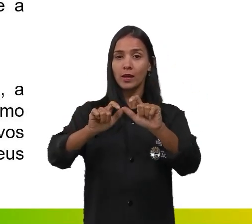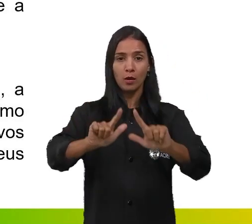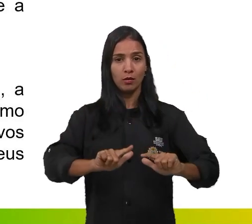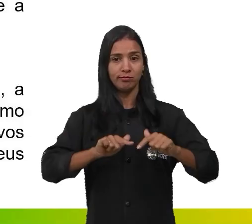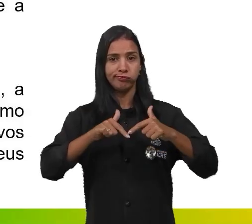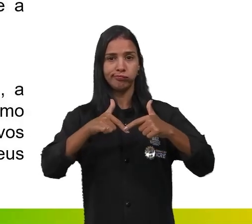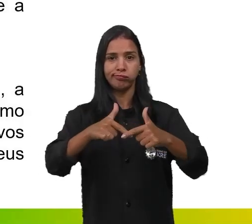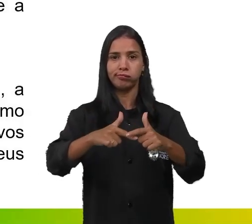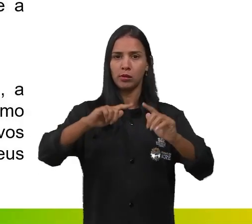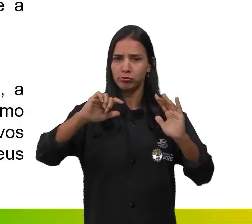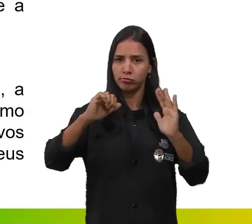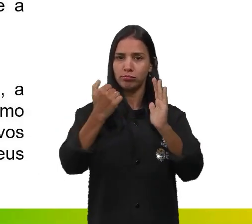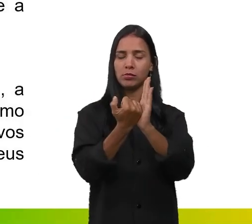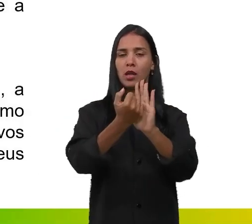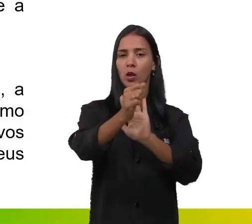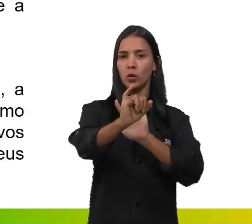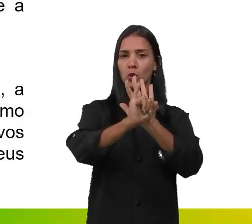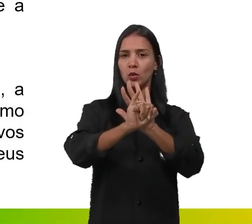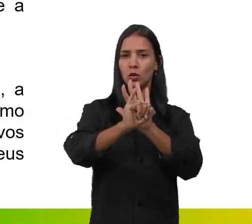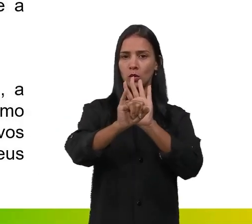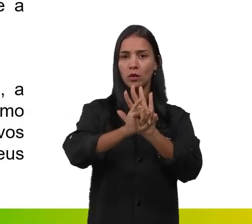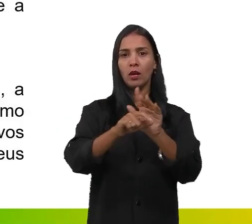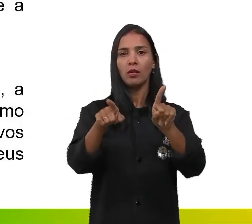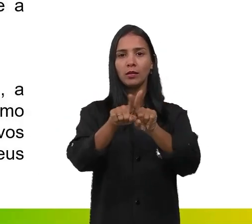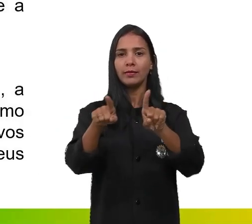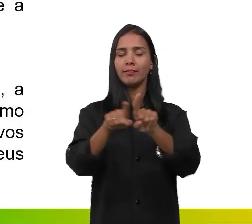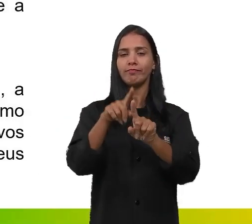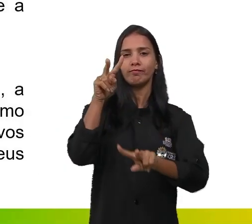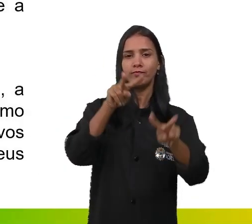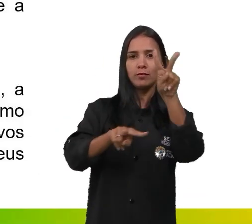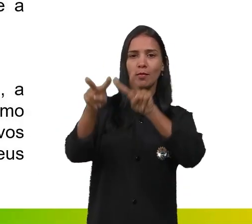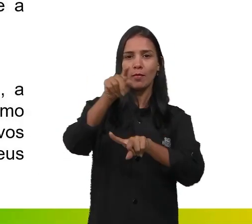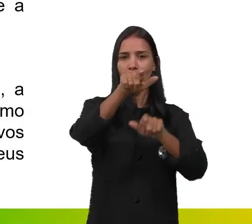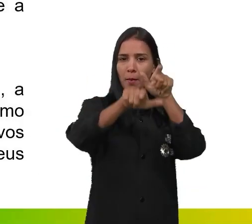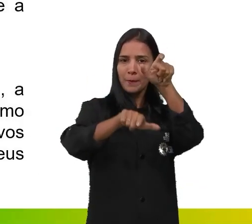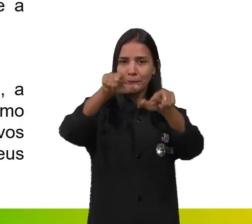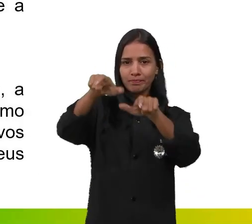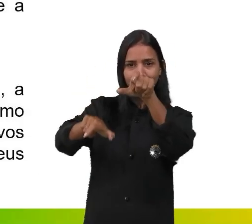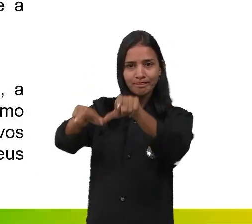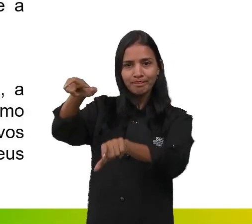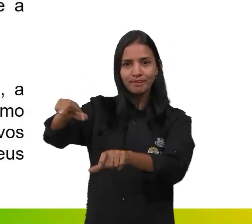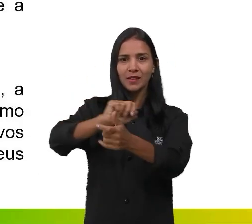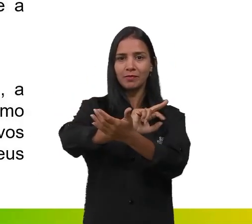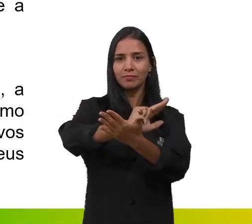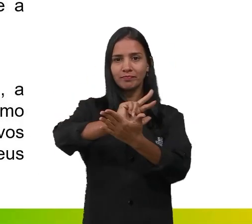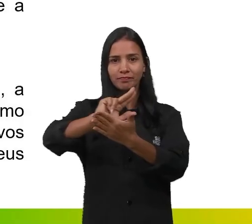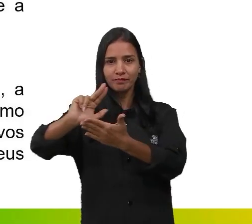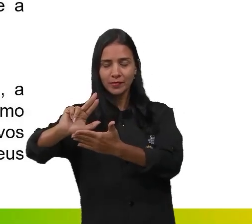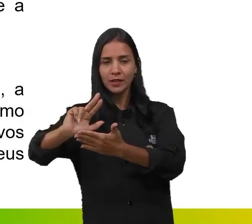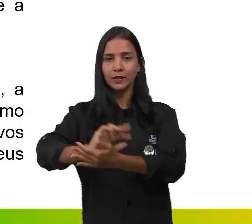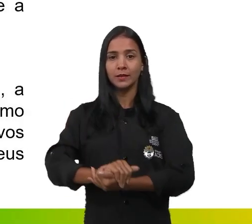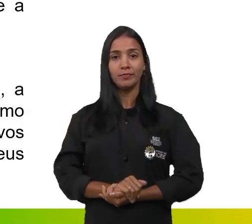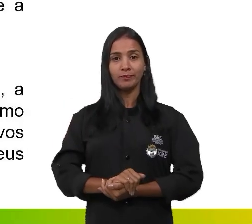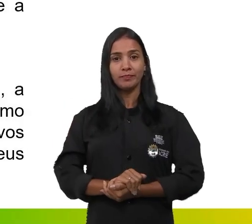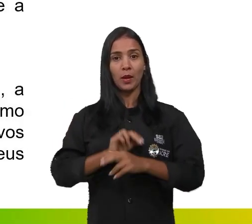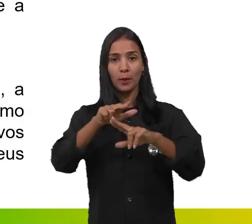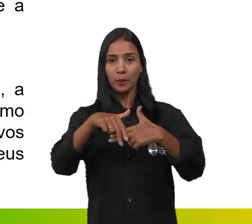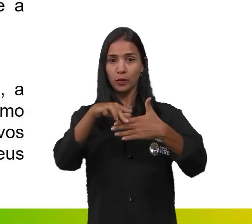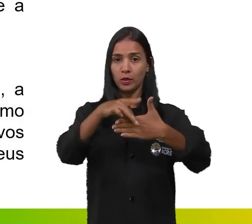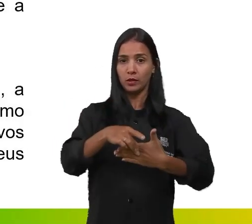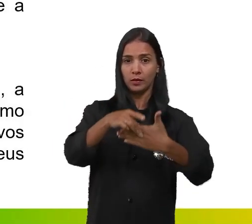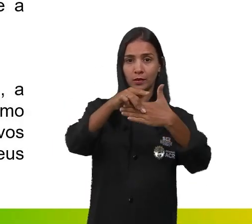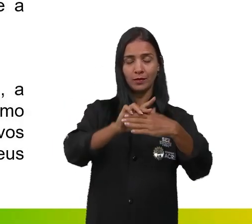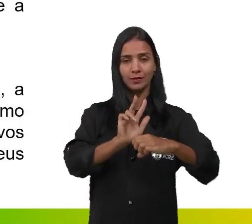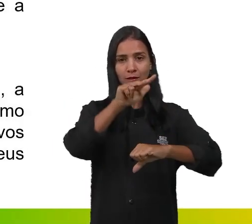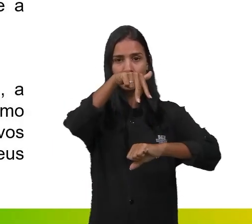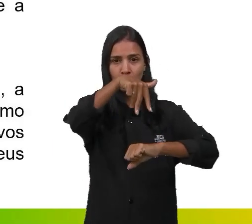identidade e pela visibilidade da alteridade. Então, o protagonismo dos povos